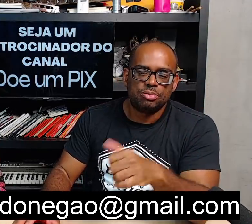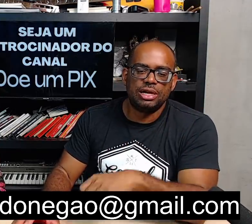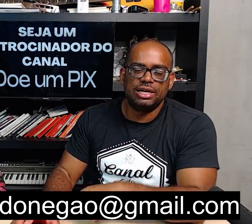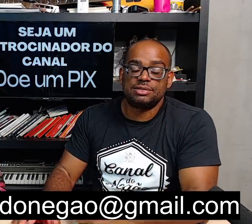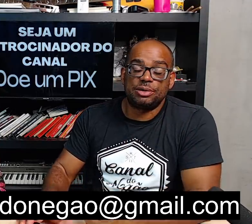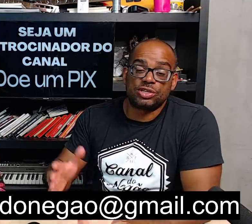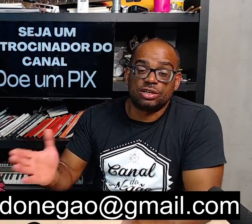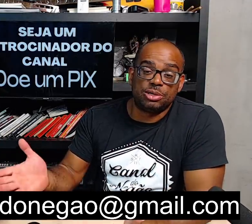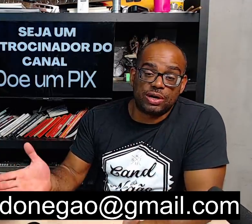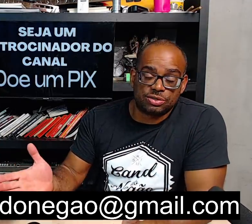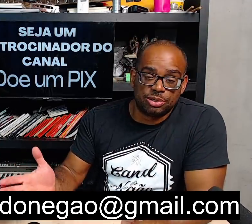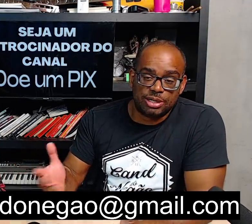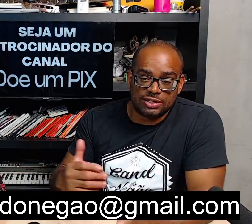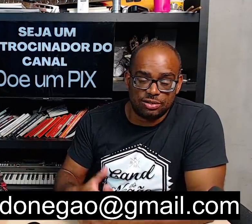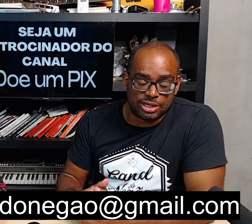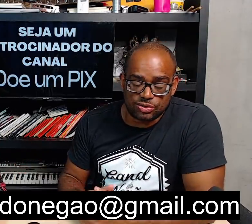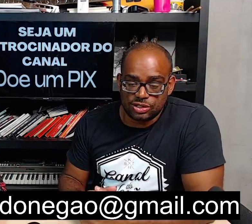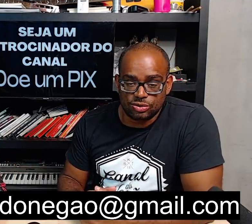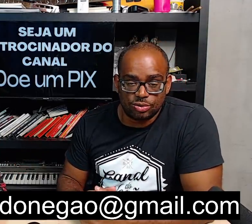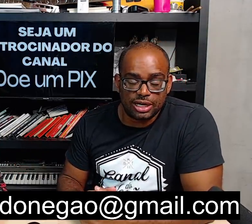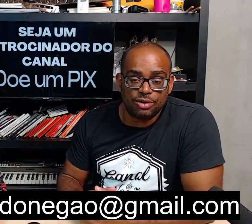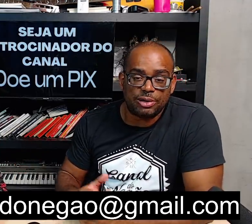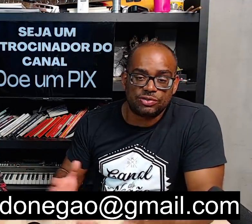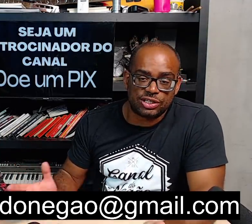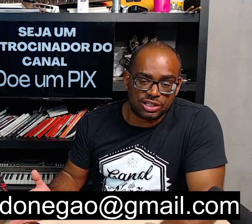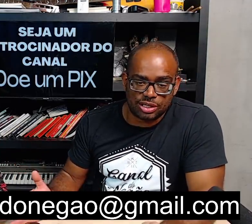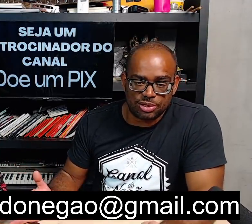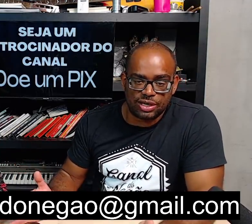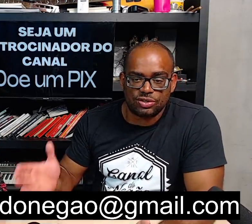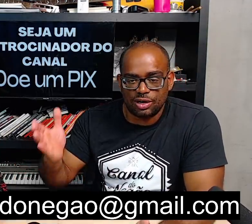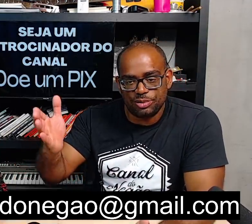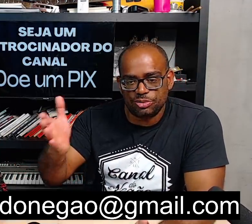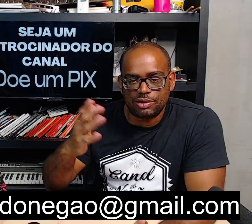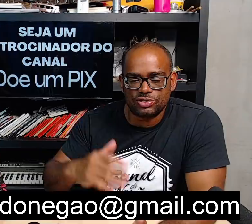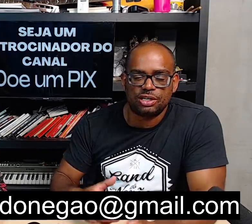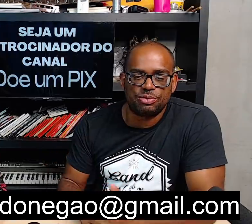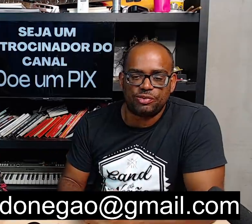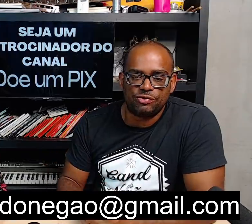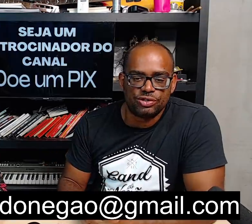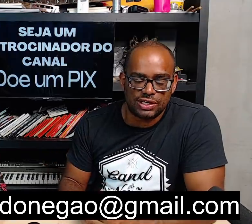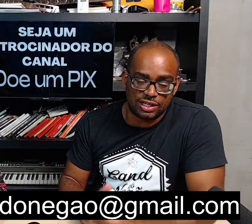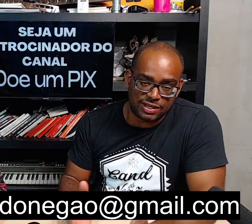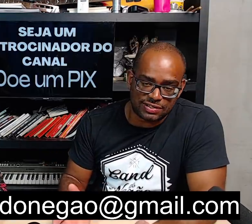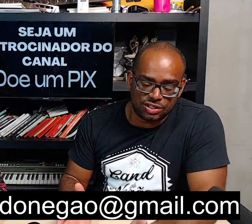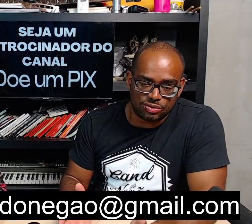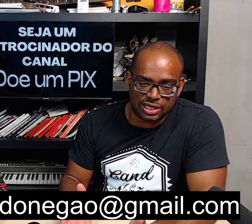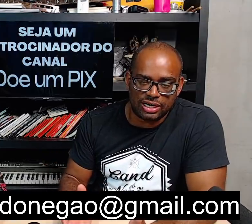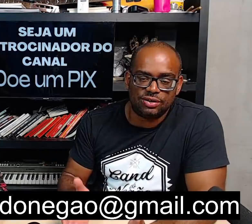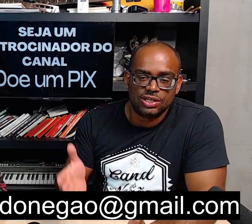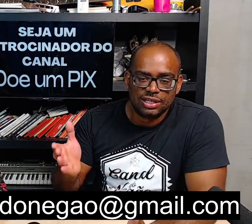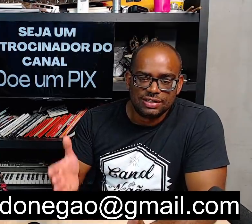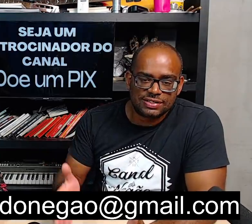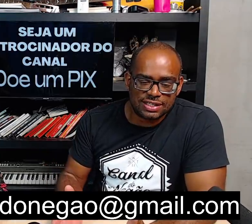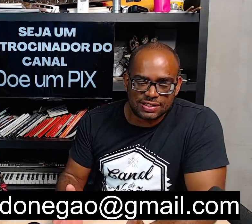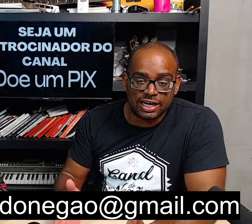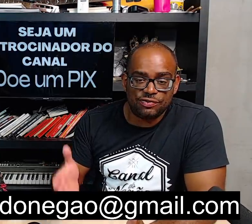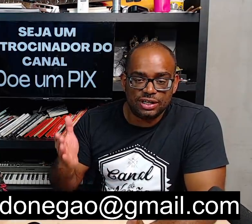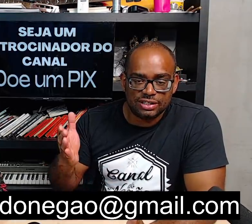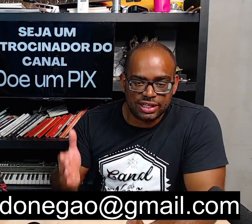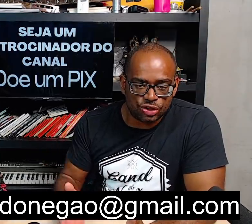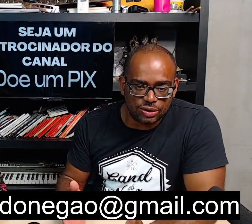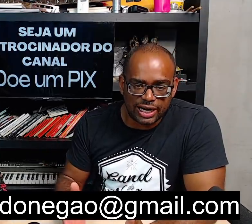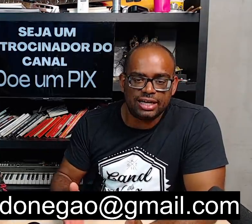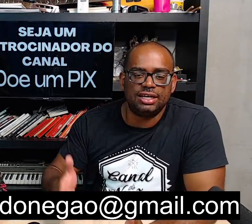E aí, beleza? Para você que não me conhece, meu nome é Alessandro, mais conhecido como Negão. Para você que já me conhece, eu quero pedir para você que, por favor, se ainda não é inscrito no canal, se